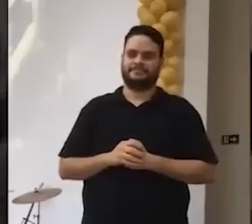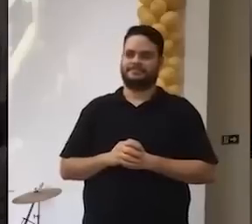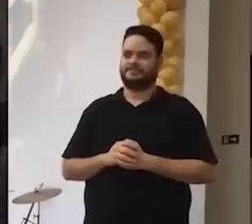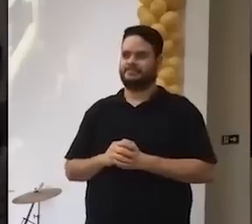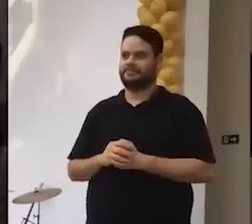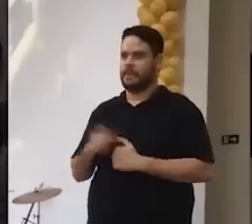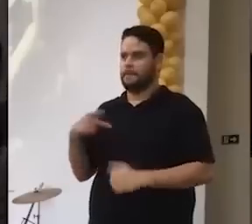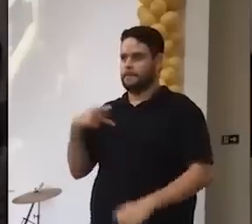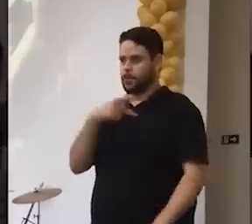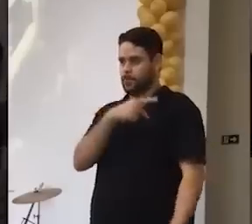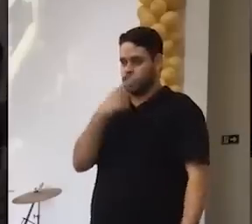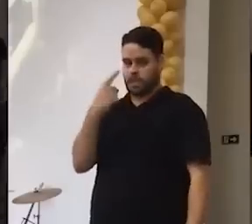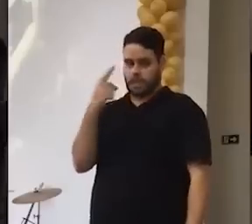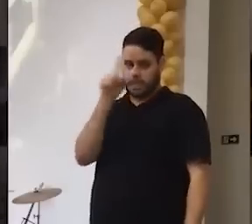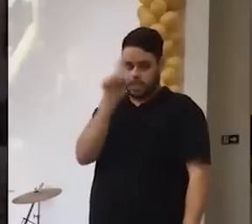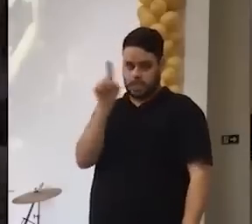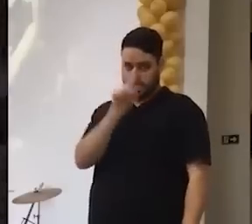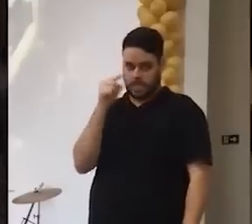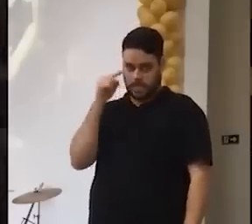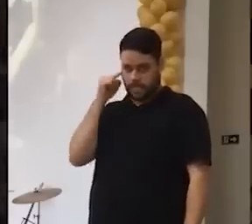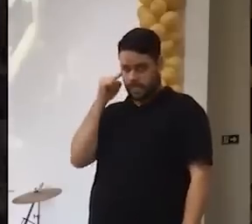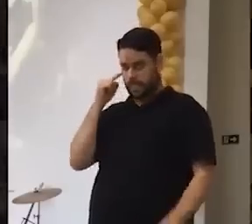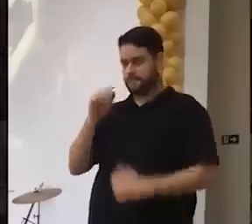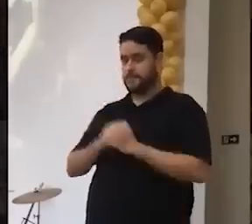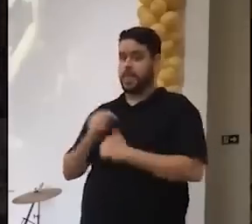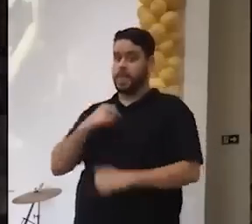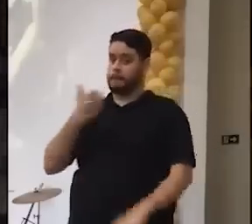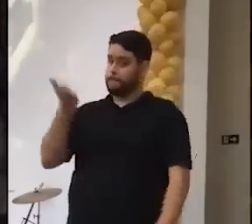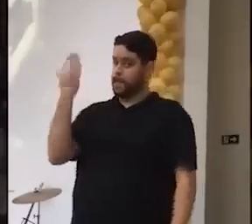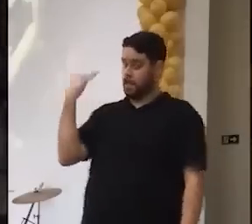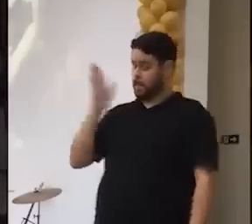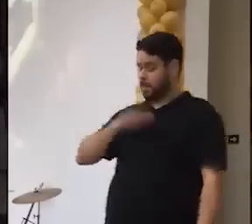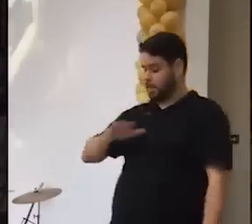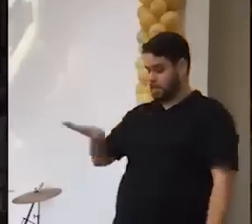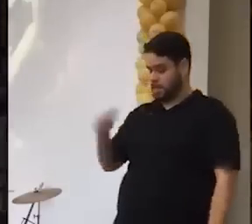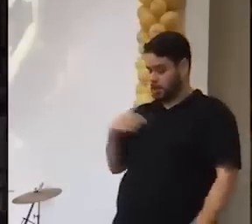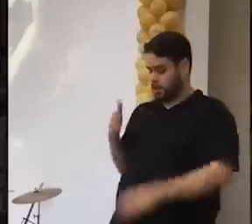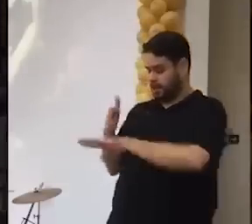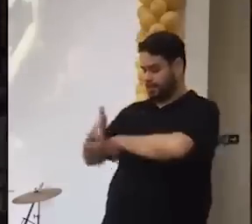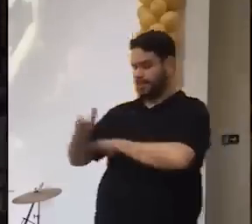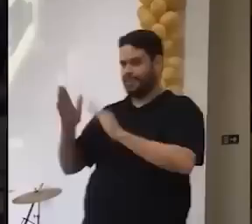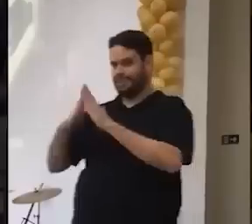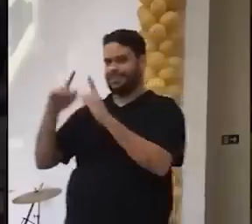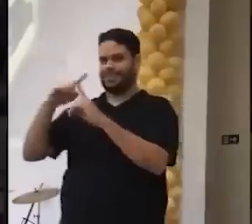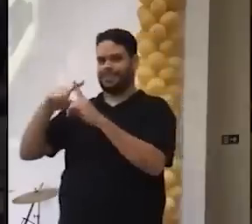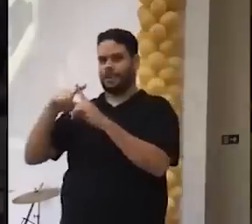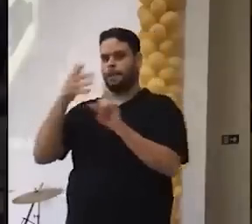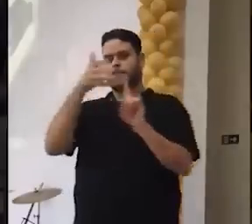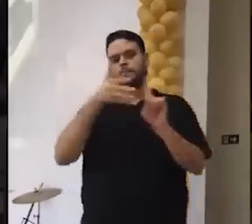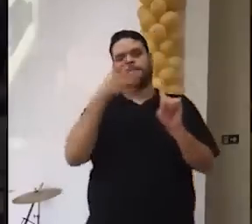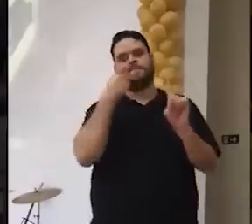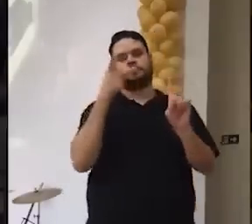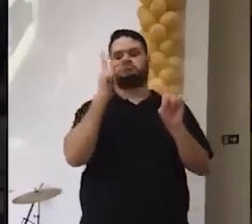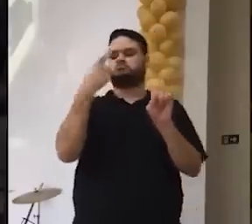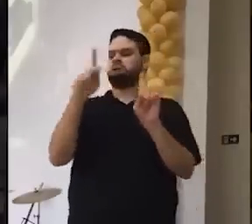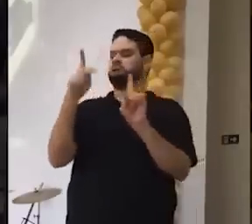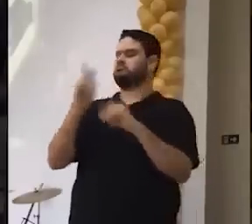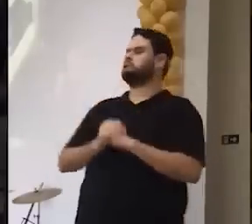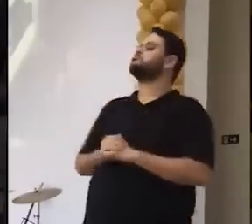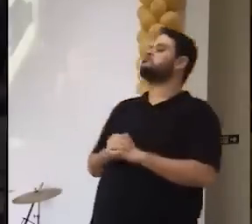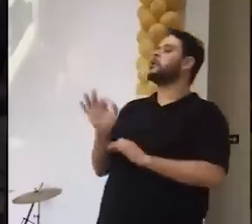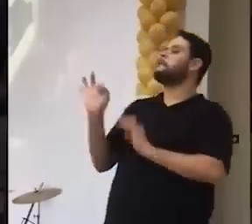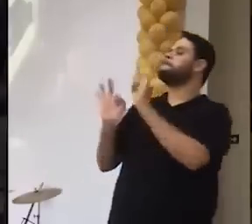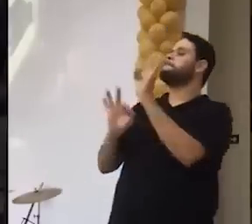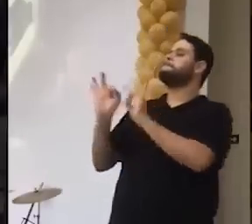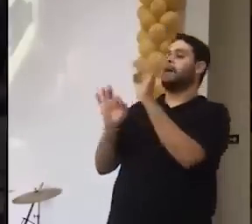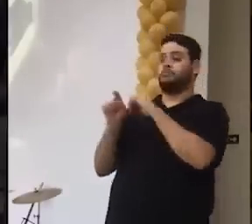Pastor Zacarinho, quando eu era criança, eu entrei numa igreja e o pregador disse assim: o projeto de Deus na sua vida é